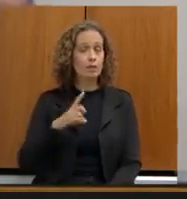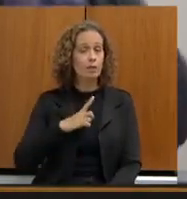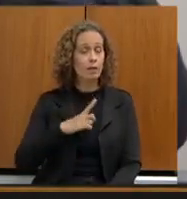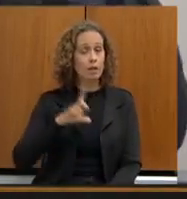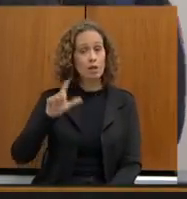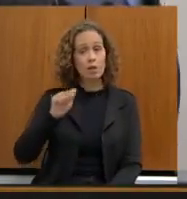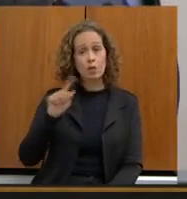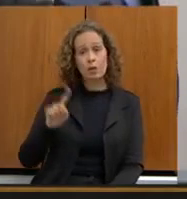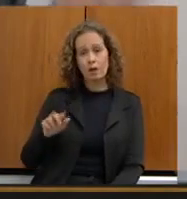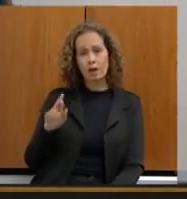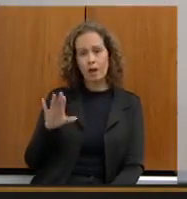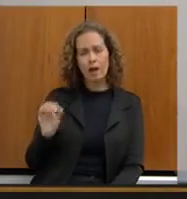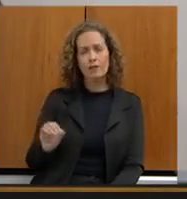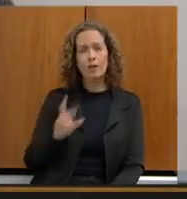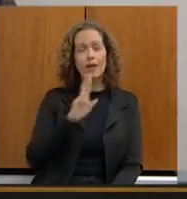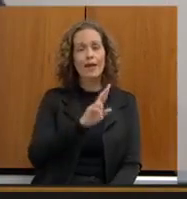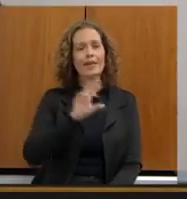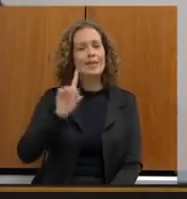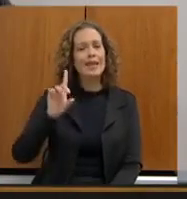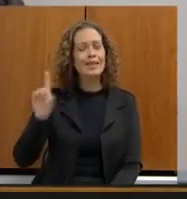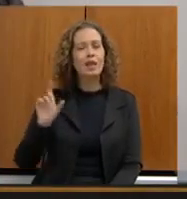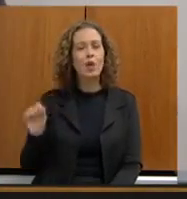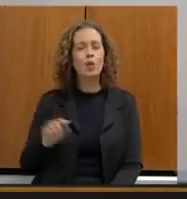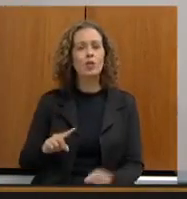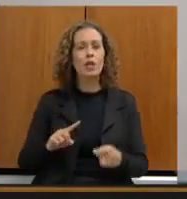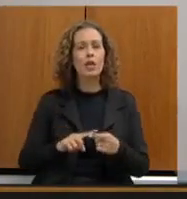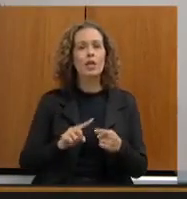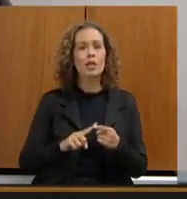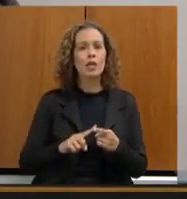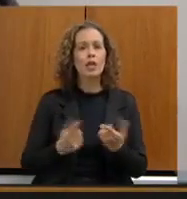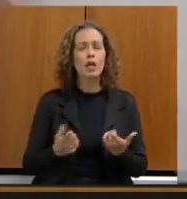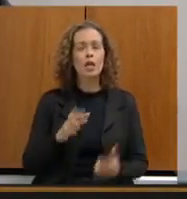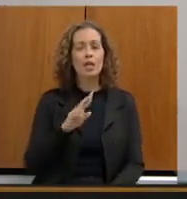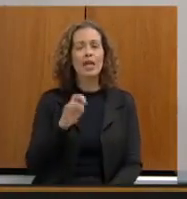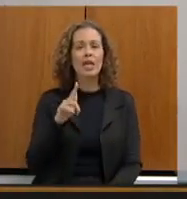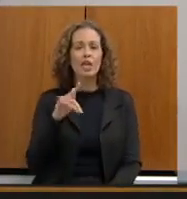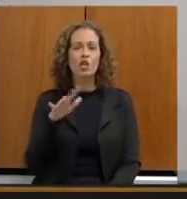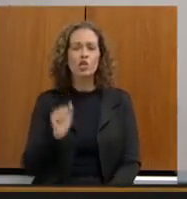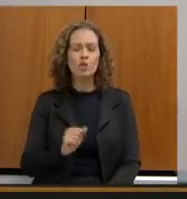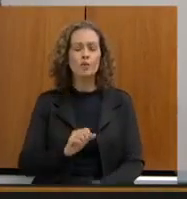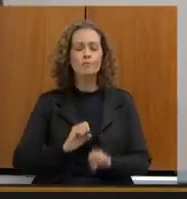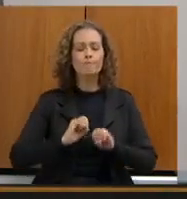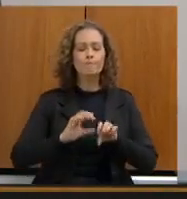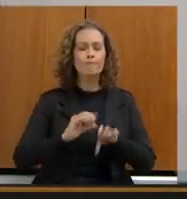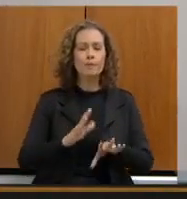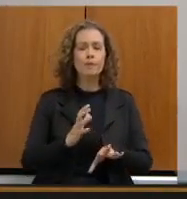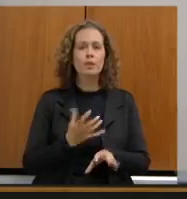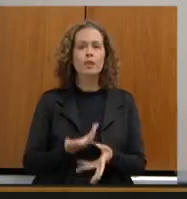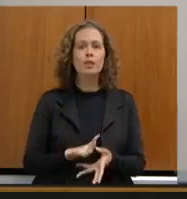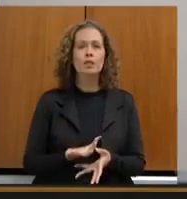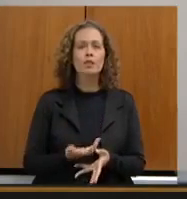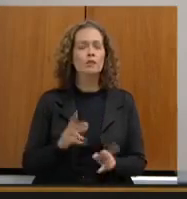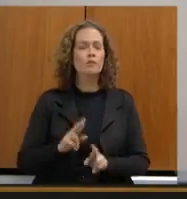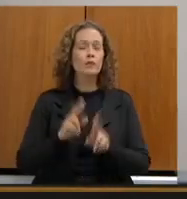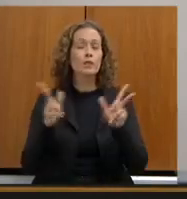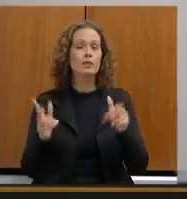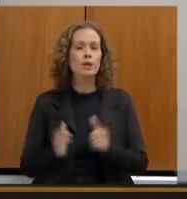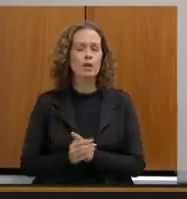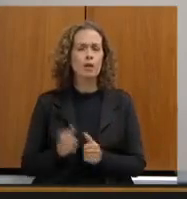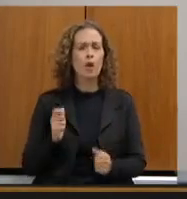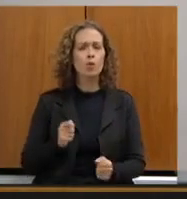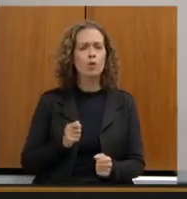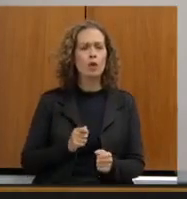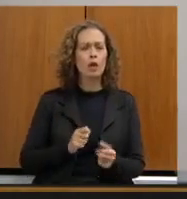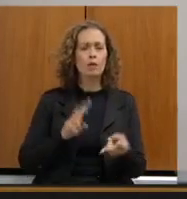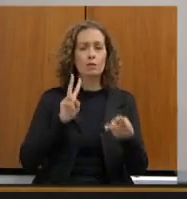Lázaro e para quem não sabe o que é rdd é regime diferenciado disciplinar diferenciado Ou seja é um endurecimento da pena